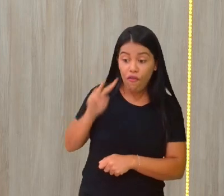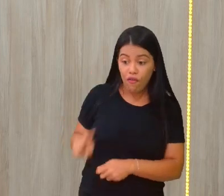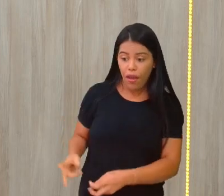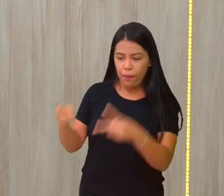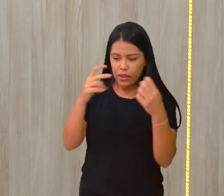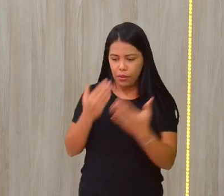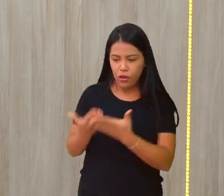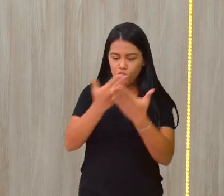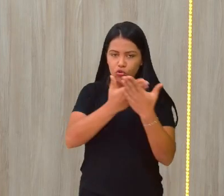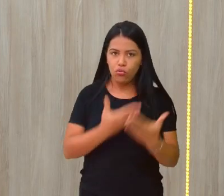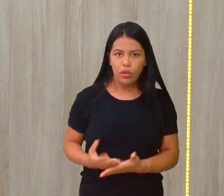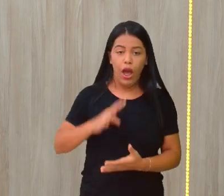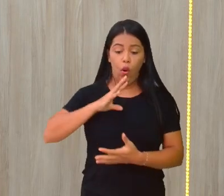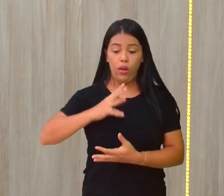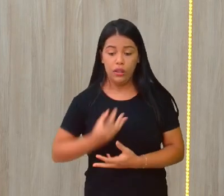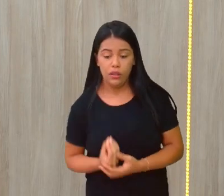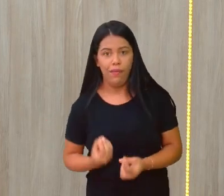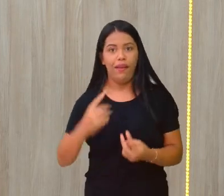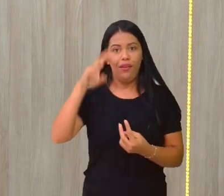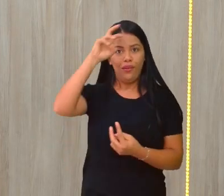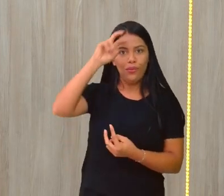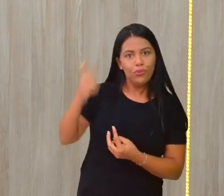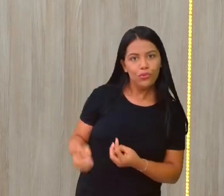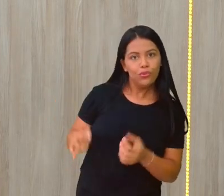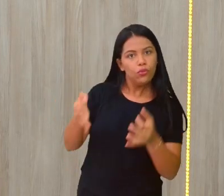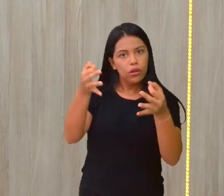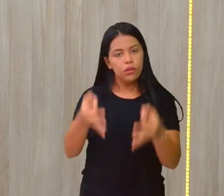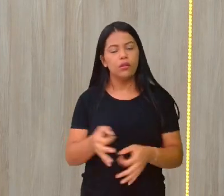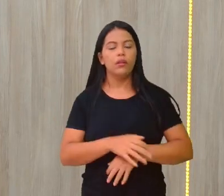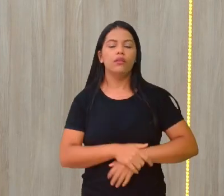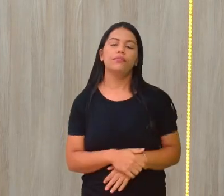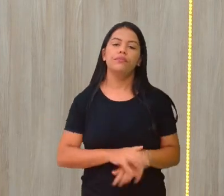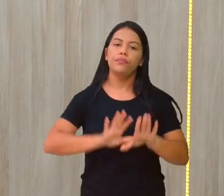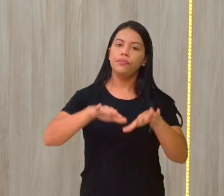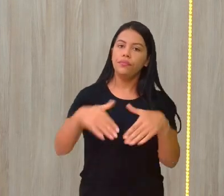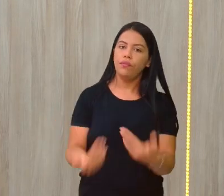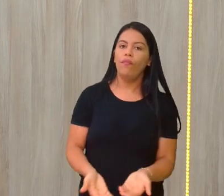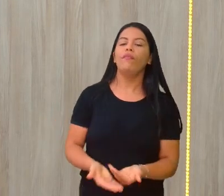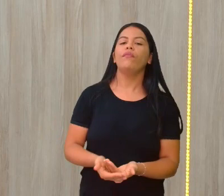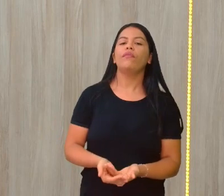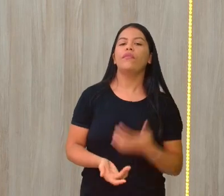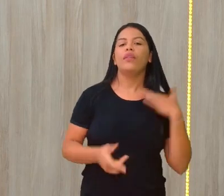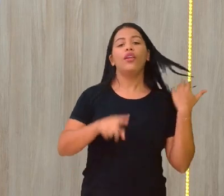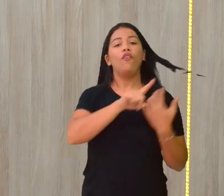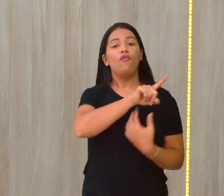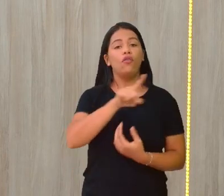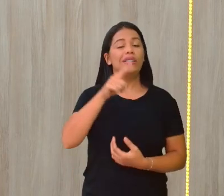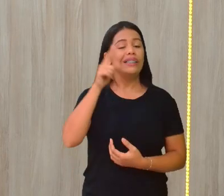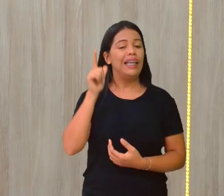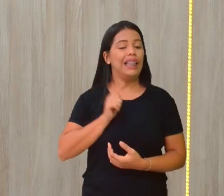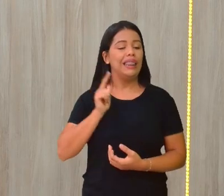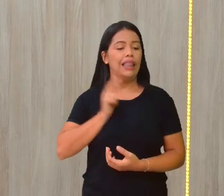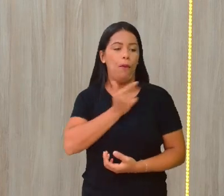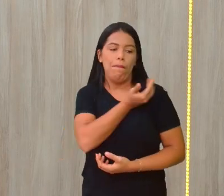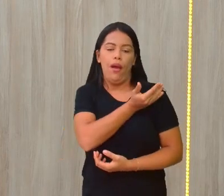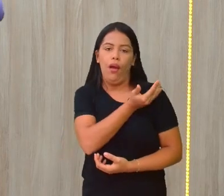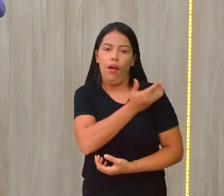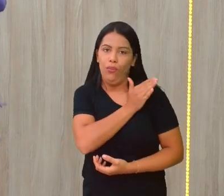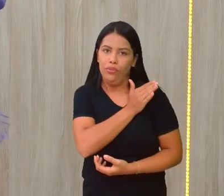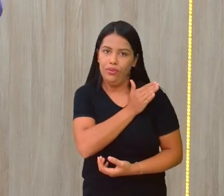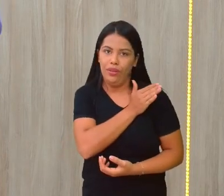conhecimento, ok? Então, o pré-conceber, o